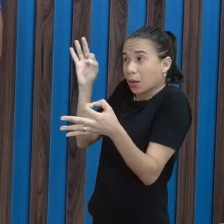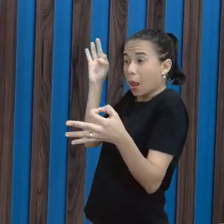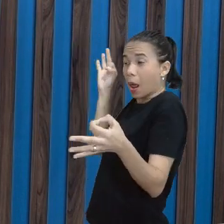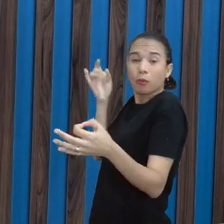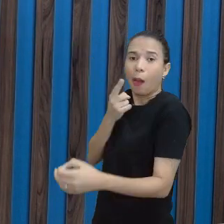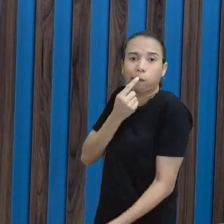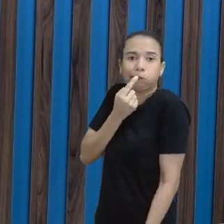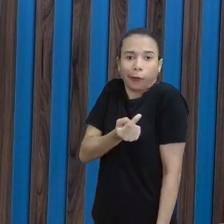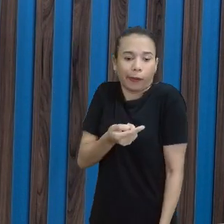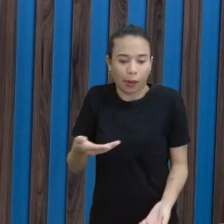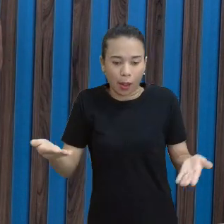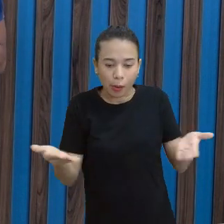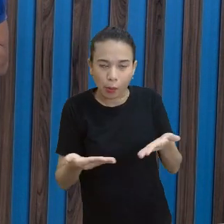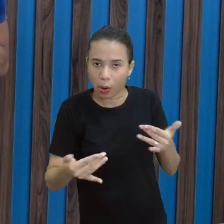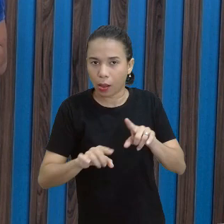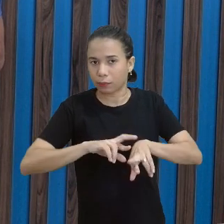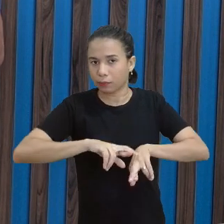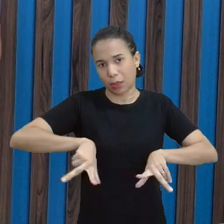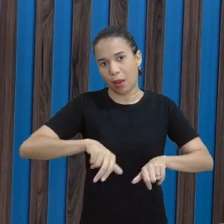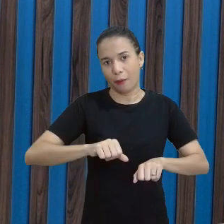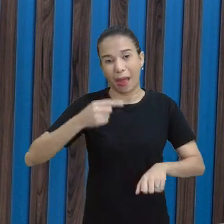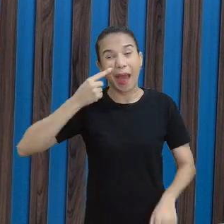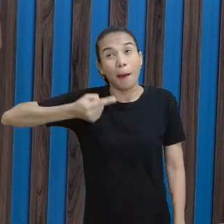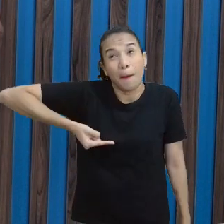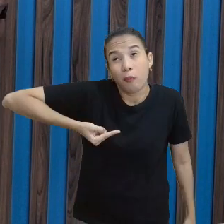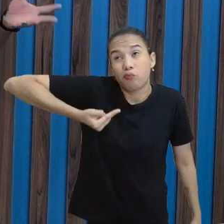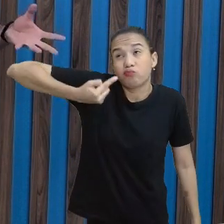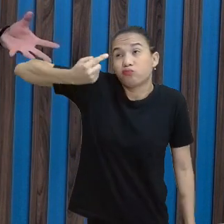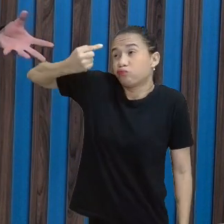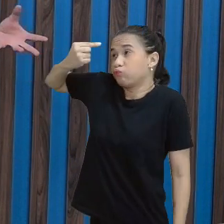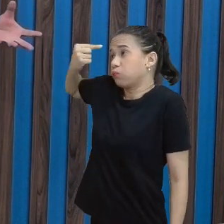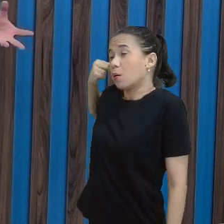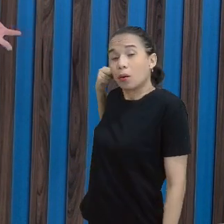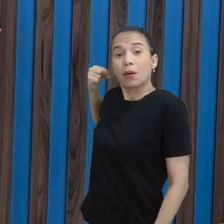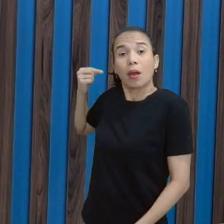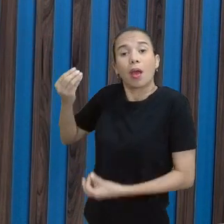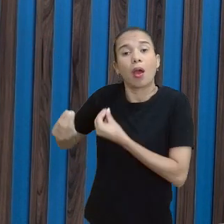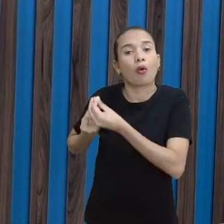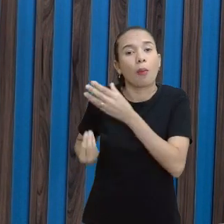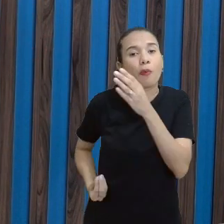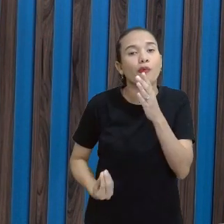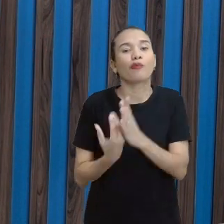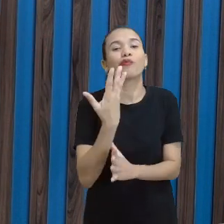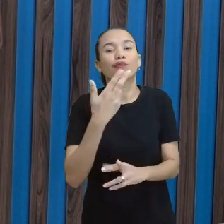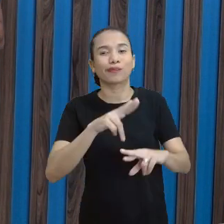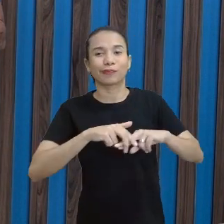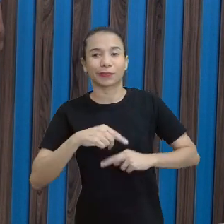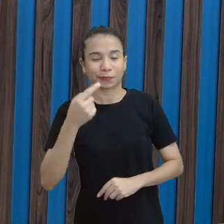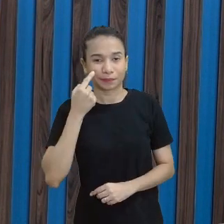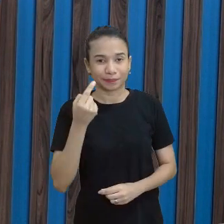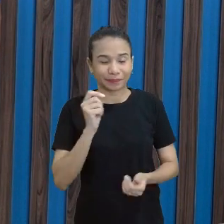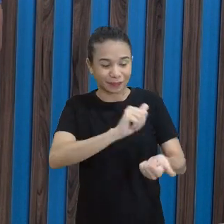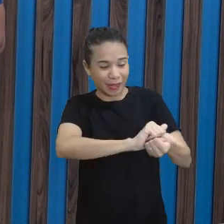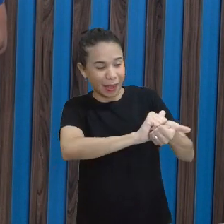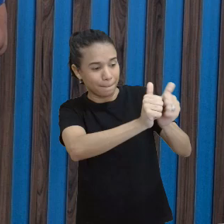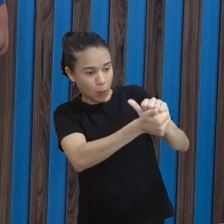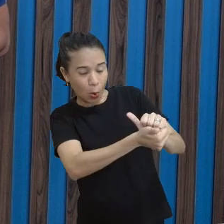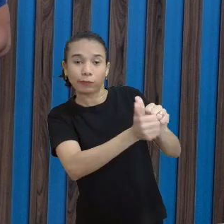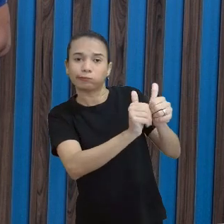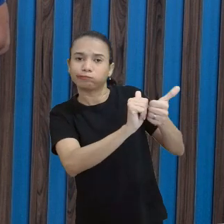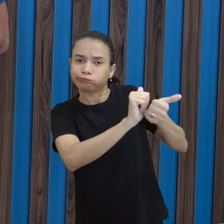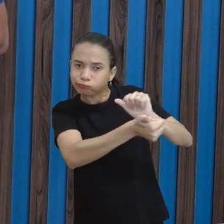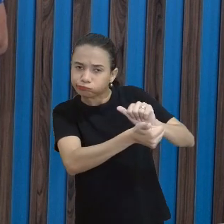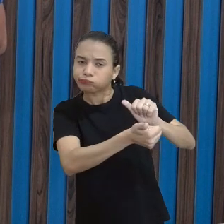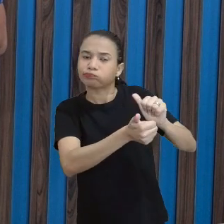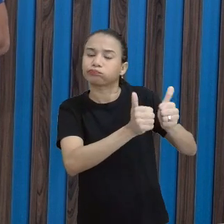agora da nossa atualidade. Então, foi assim que surgiu. E aí, como os esportes olímpicos,